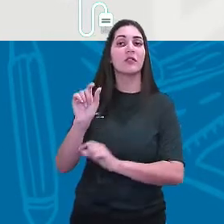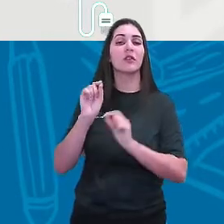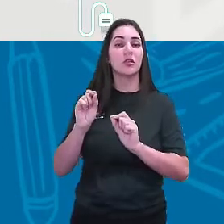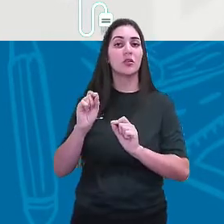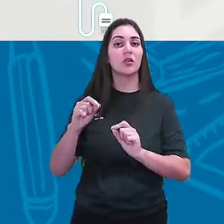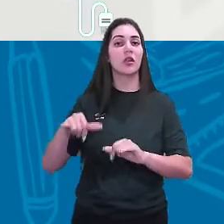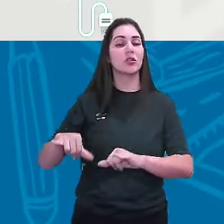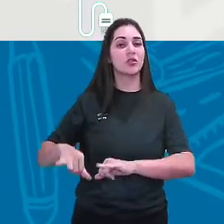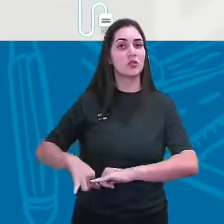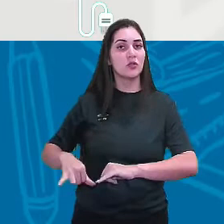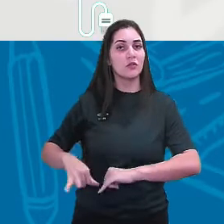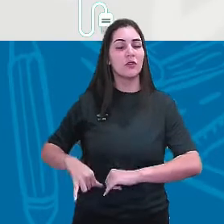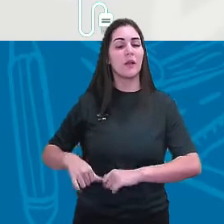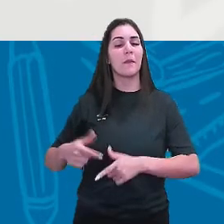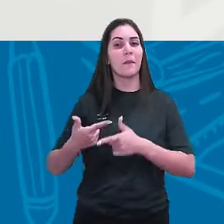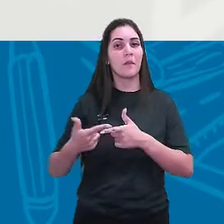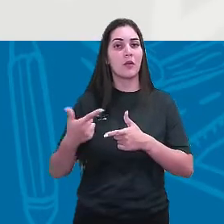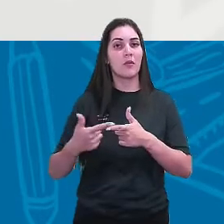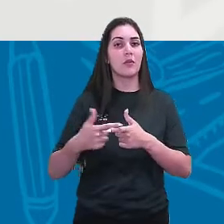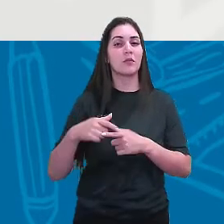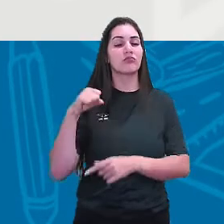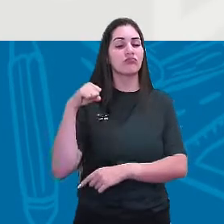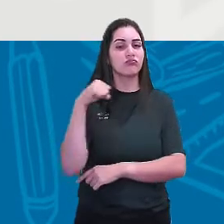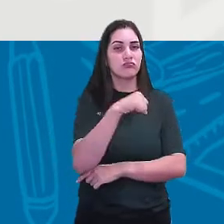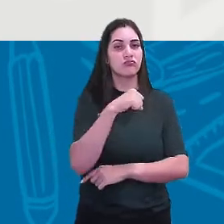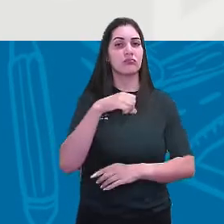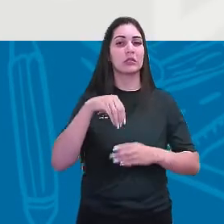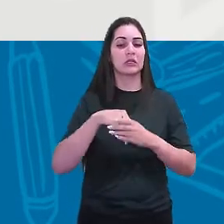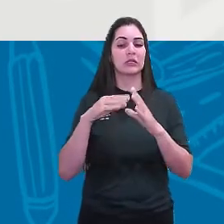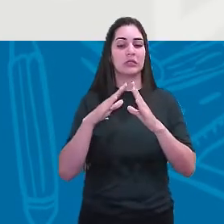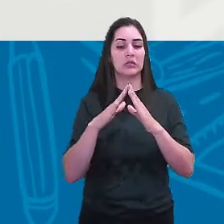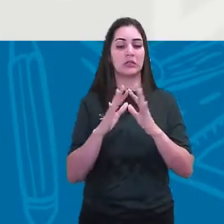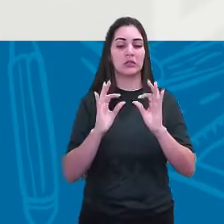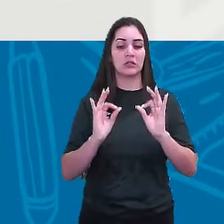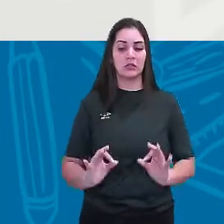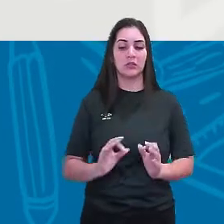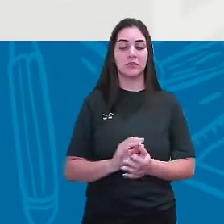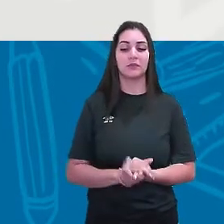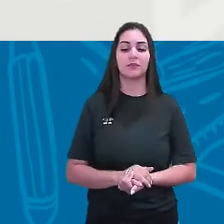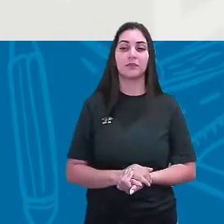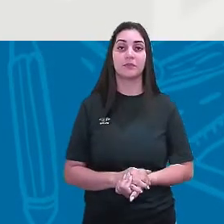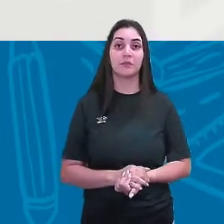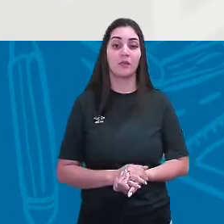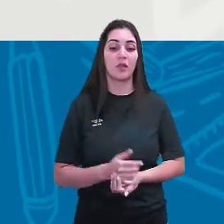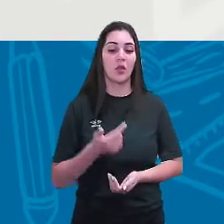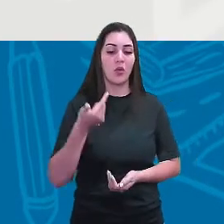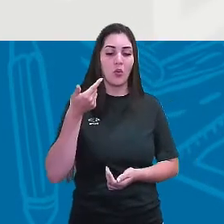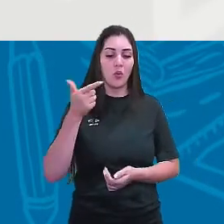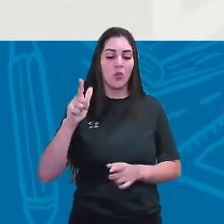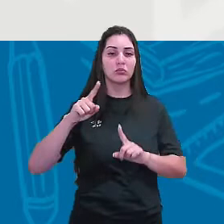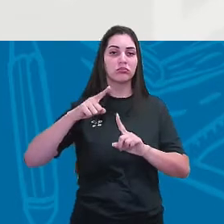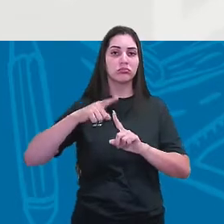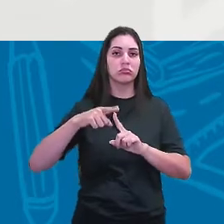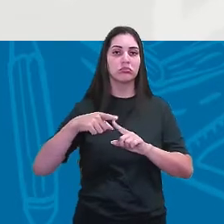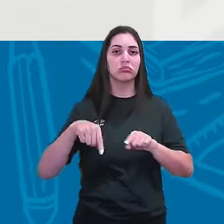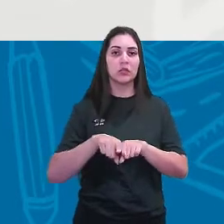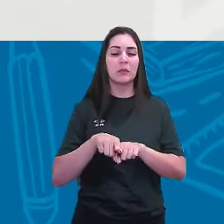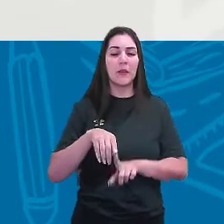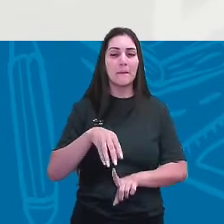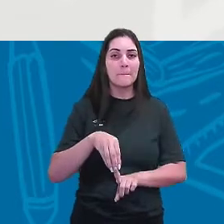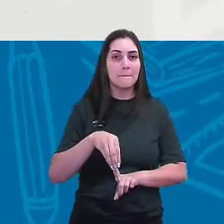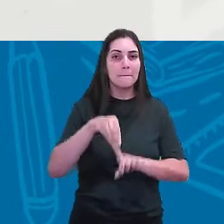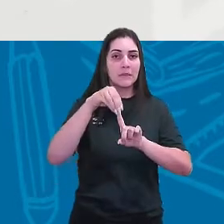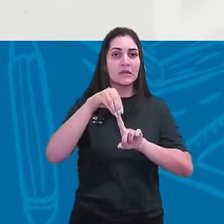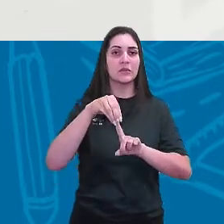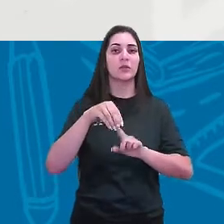as consequências de possíveis acidentes aí domésticos em casa, tá certo? Outra questão também, né? Principalmente